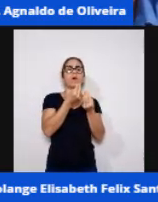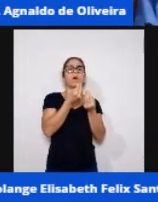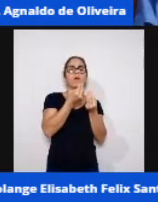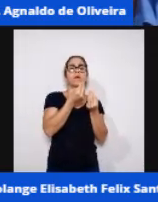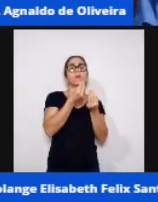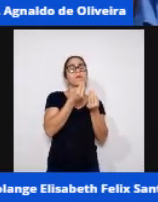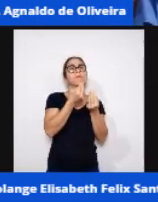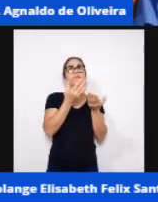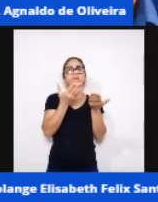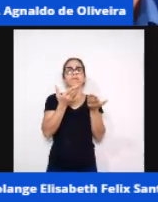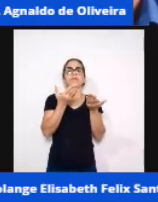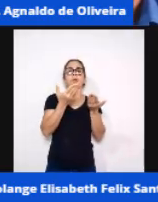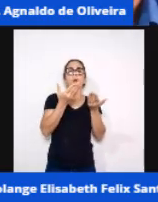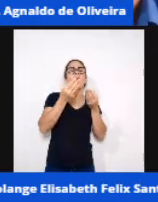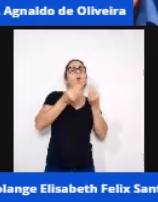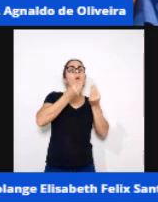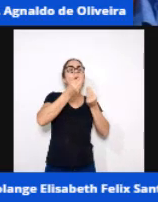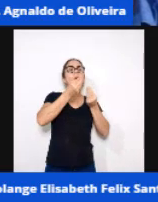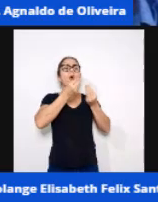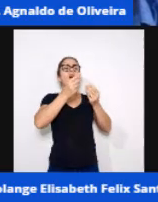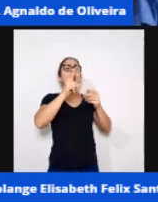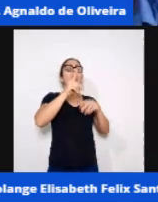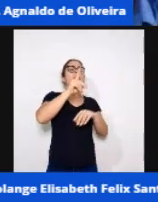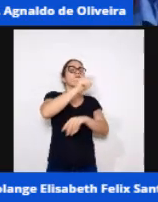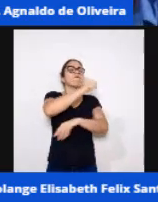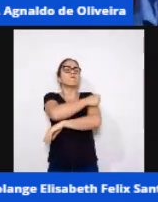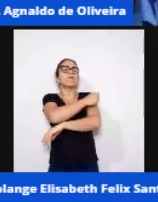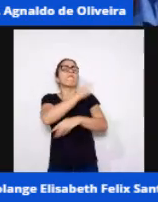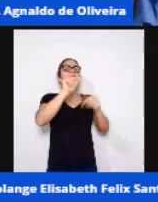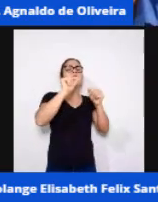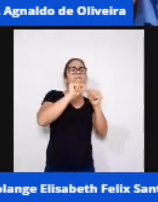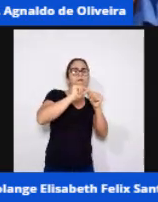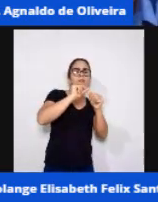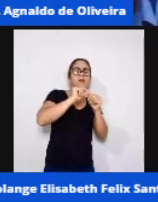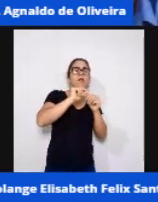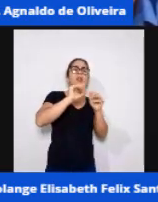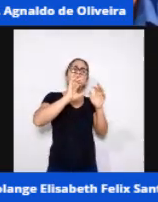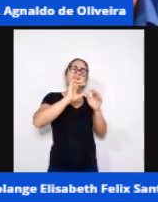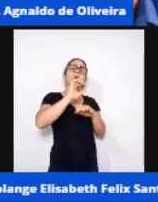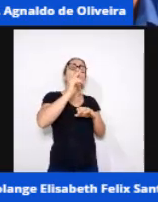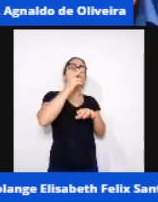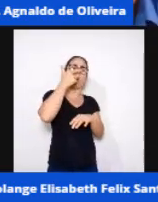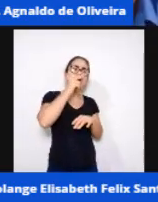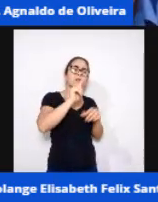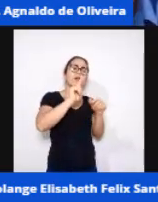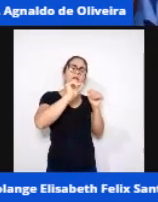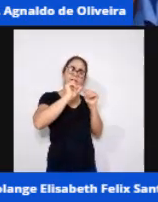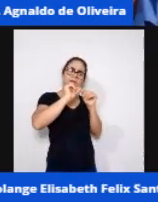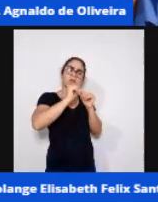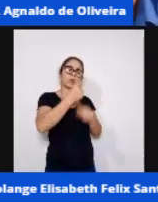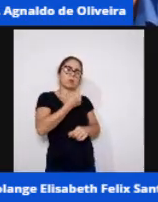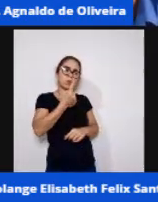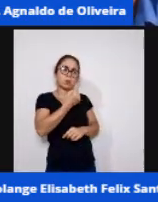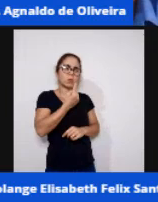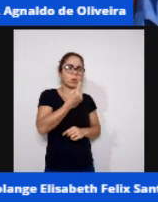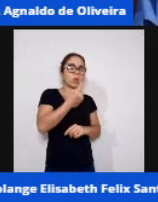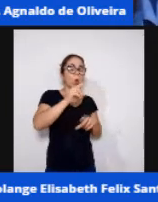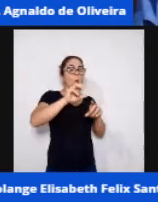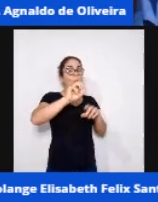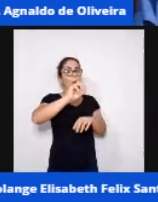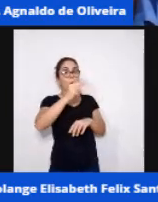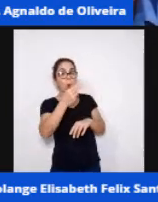a autonomia do seu filho em resolver as atividades. Ele sempre está precisando muito de ajuda, ele consegue